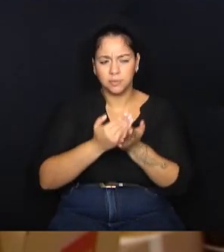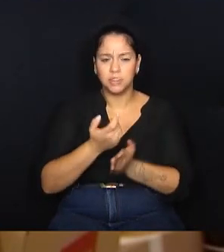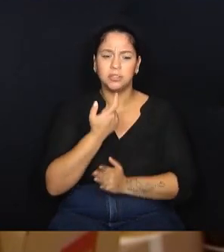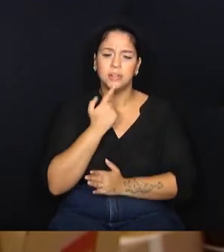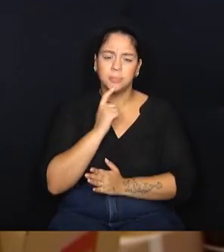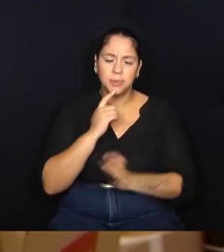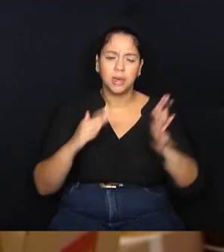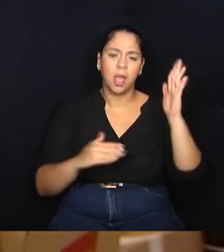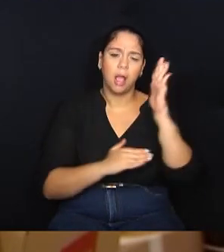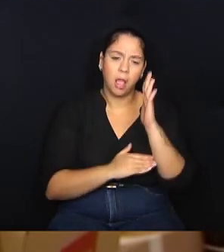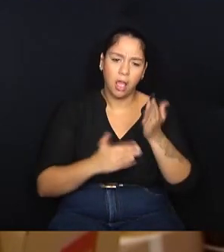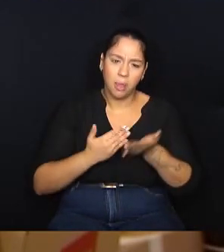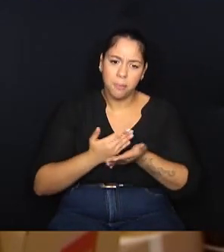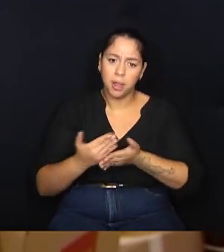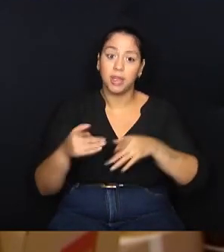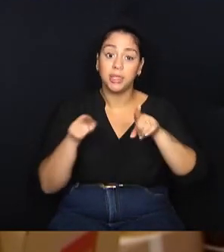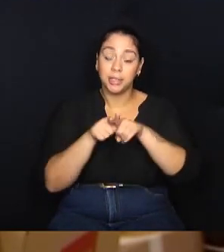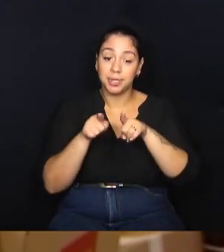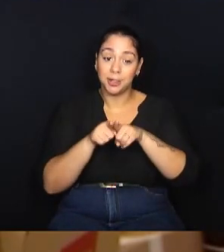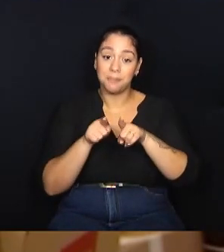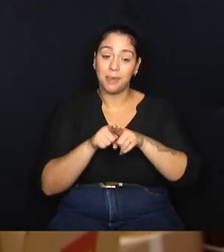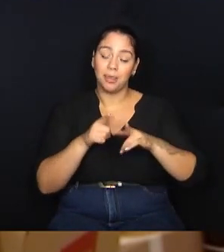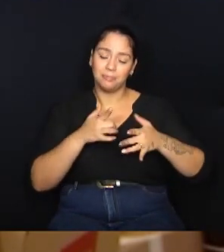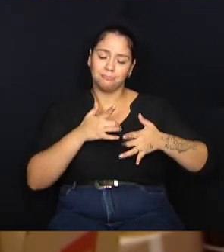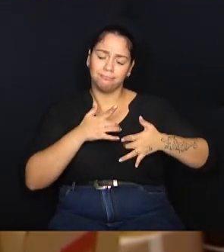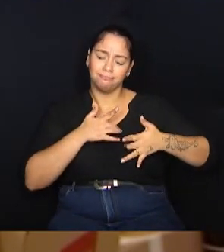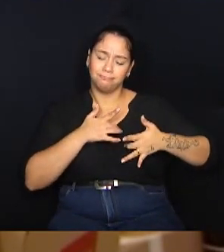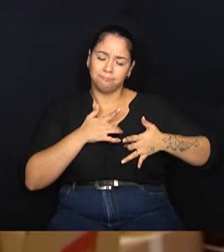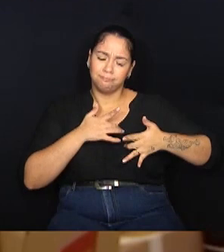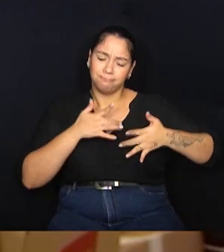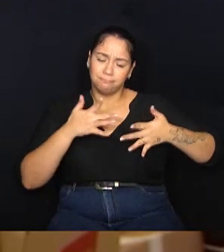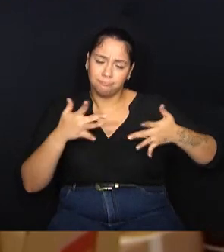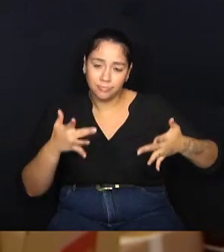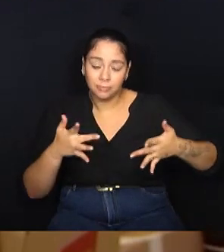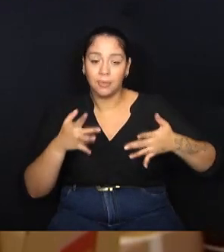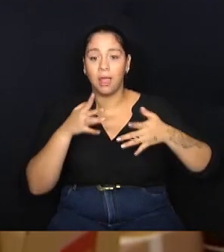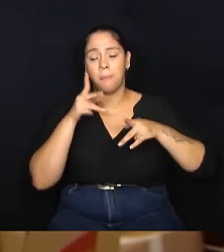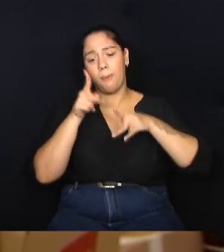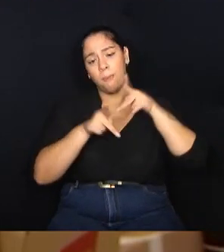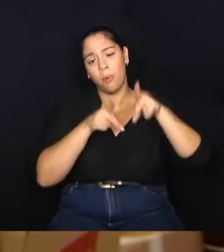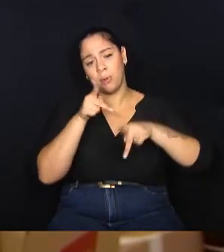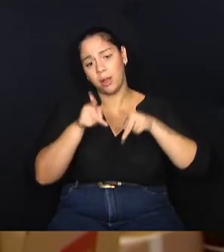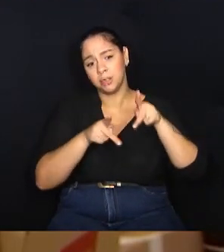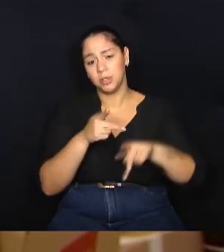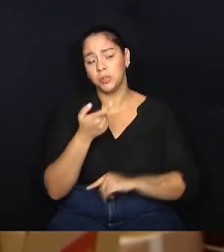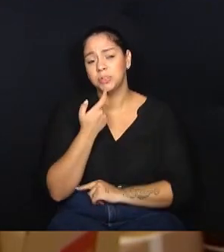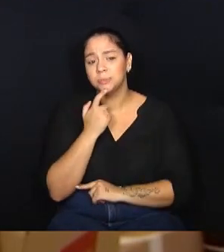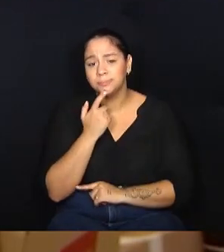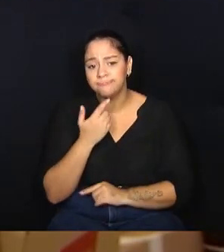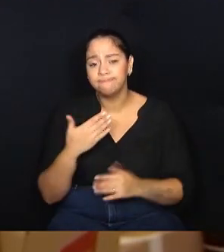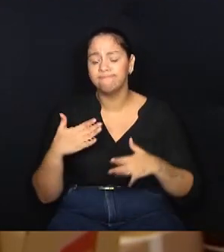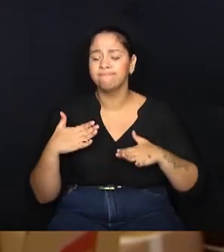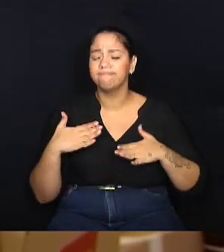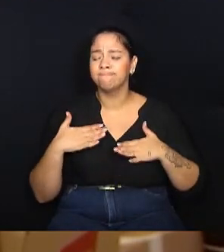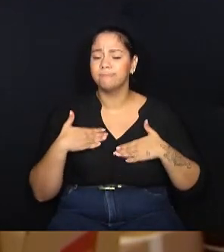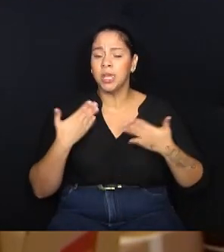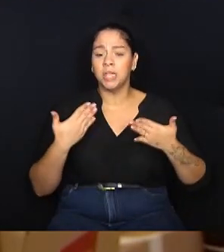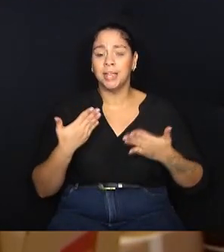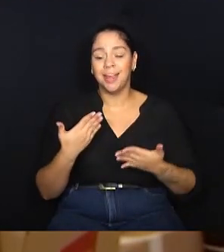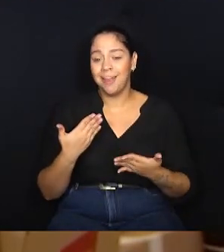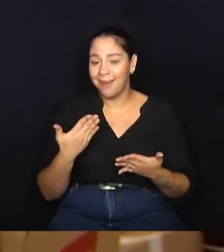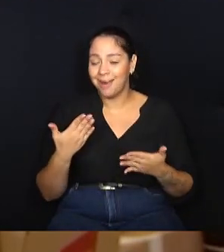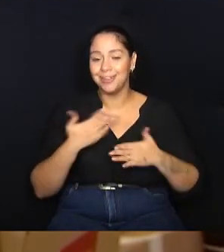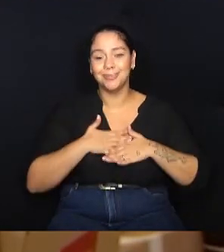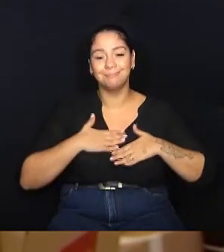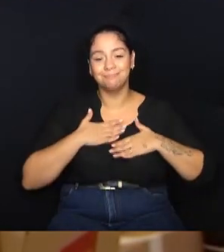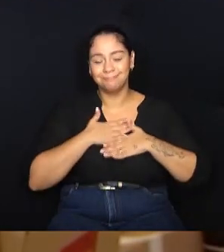feliz ainda pela generosidade da população de Campinas. É realmente uma surpresa agradável, feliz, a